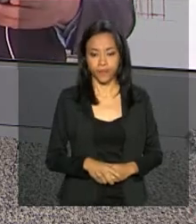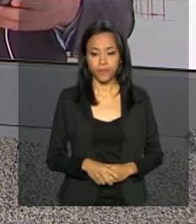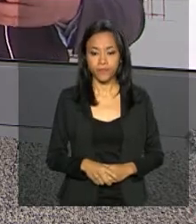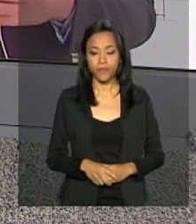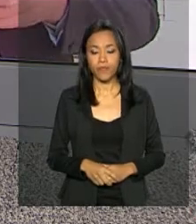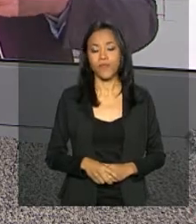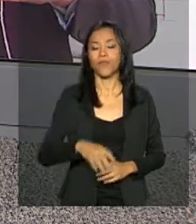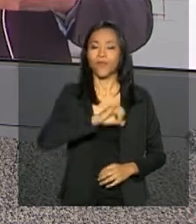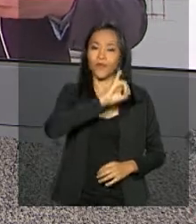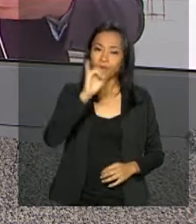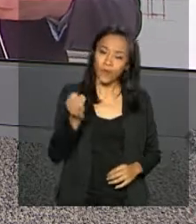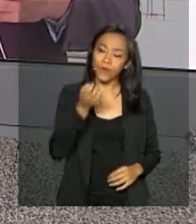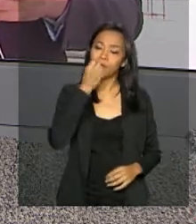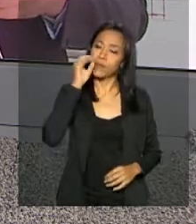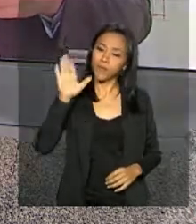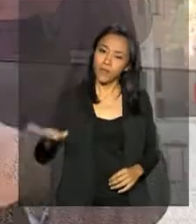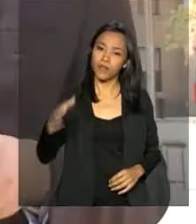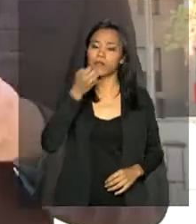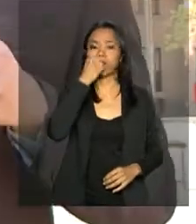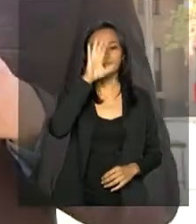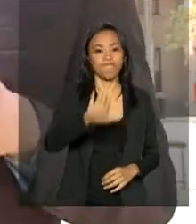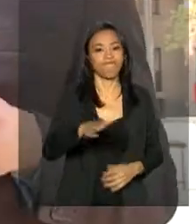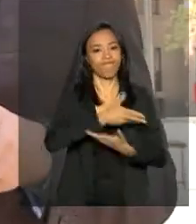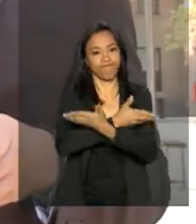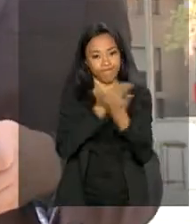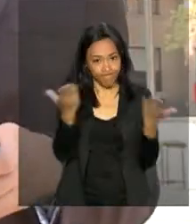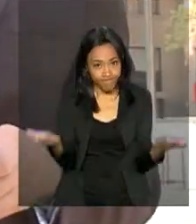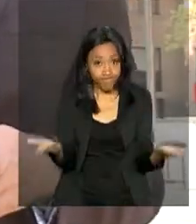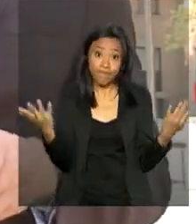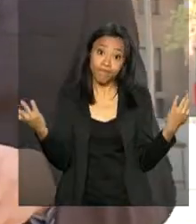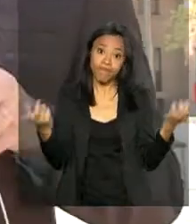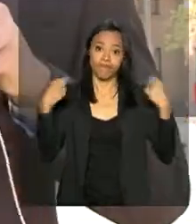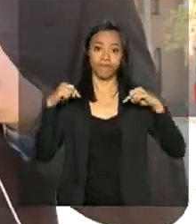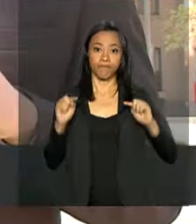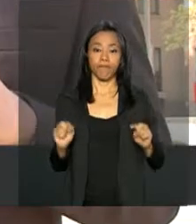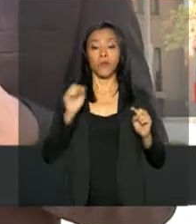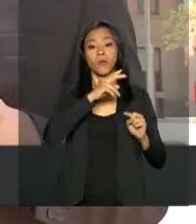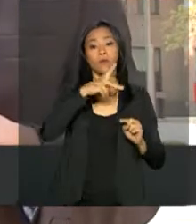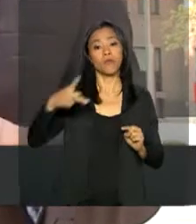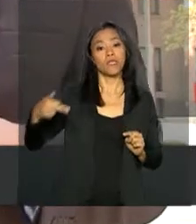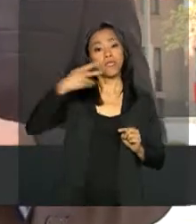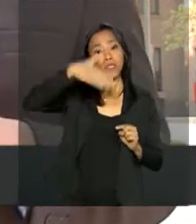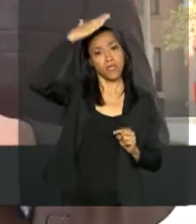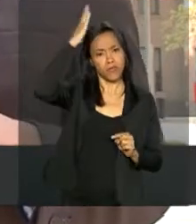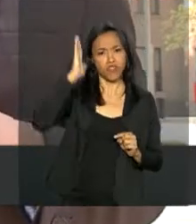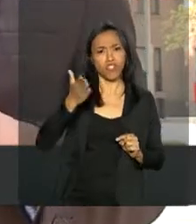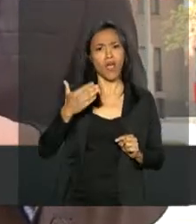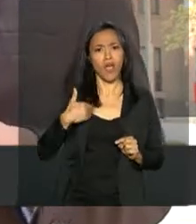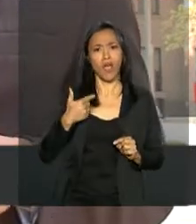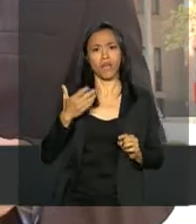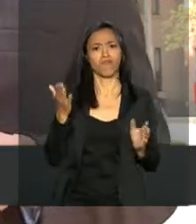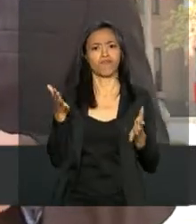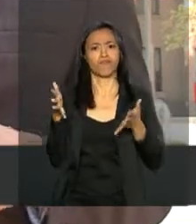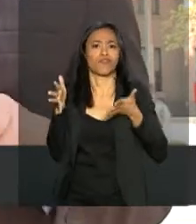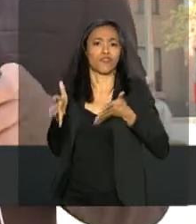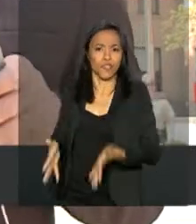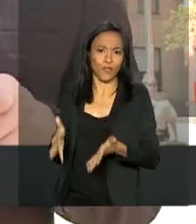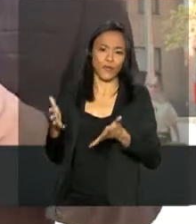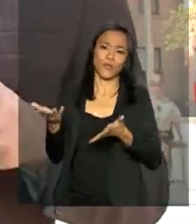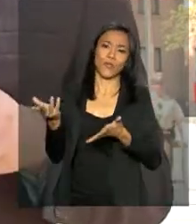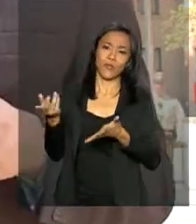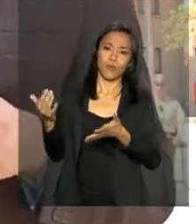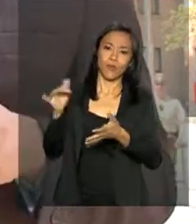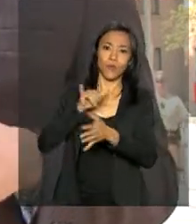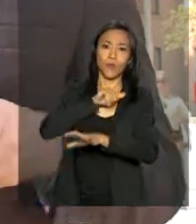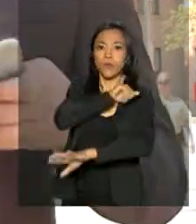renata boa tarde pra você boa tarde a todos os olhos renata o presidente michel temer acabou de pousar no aeroporto internacional aqui de